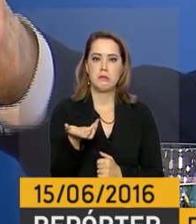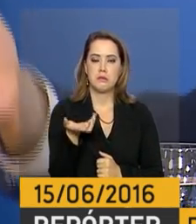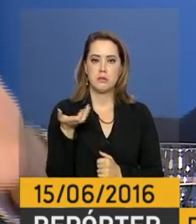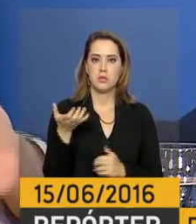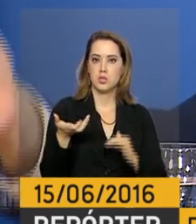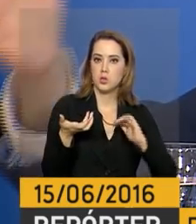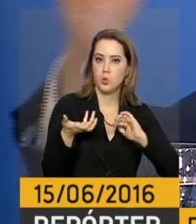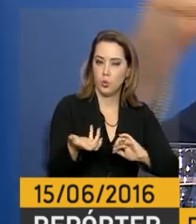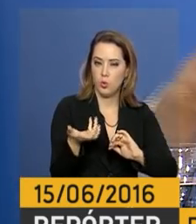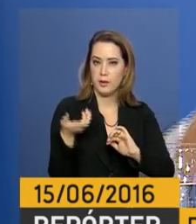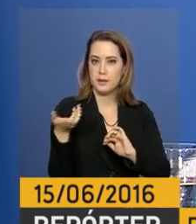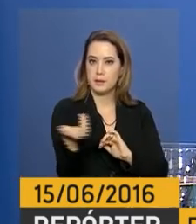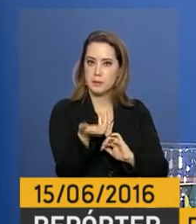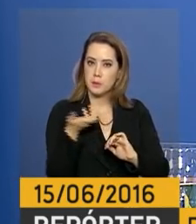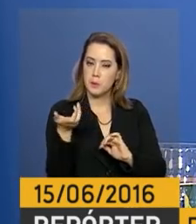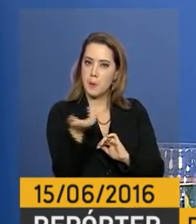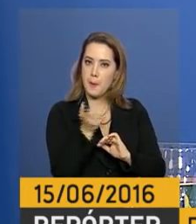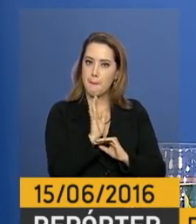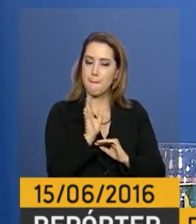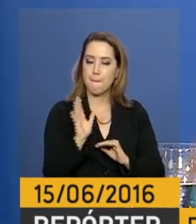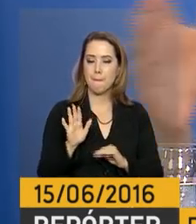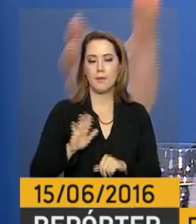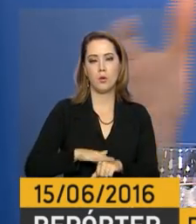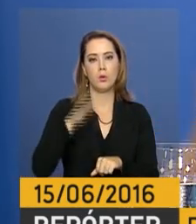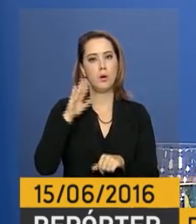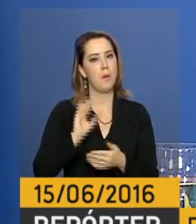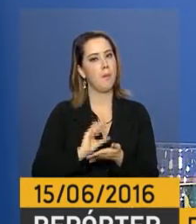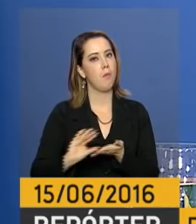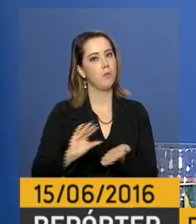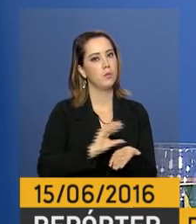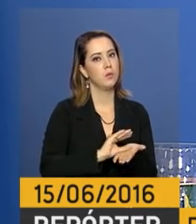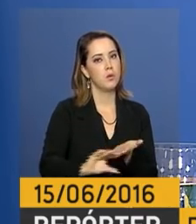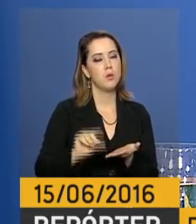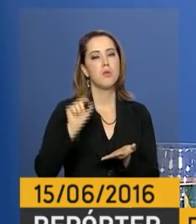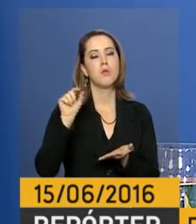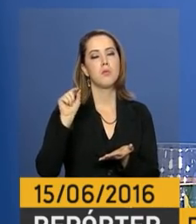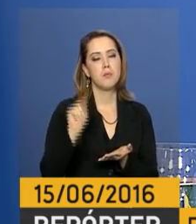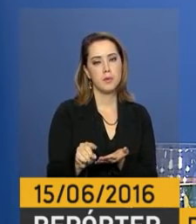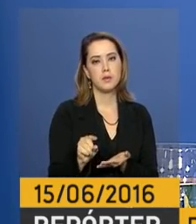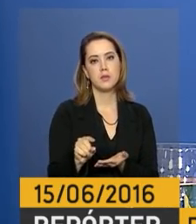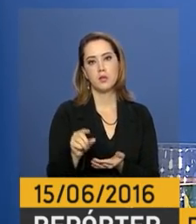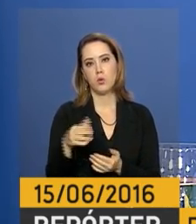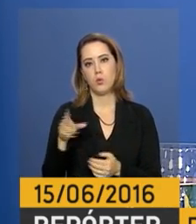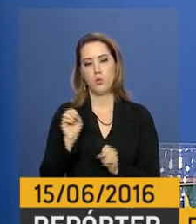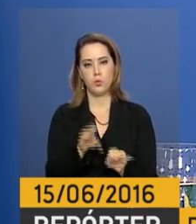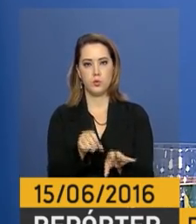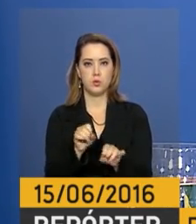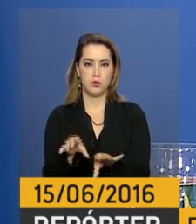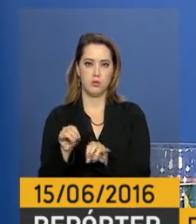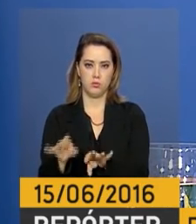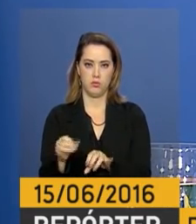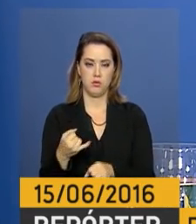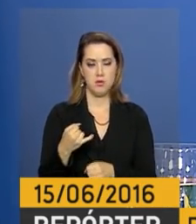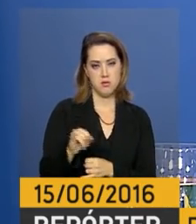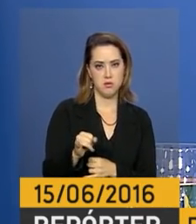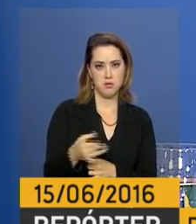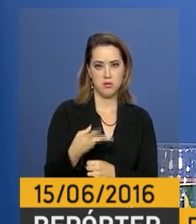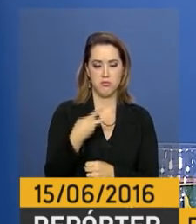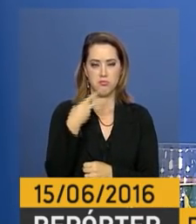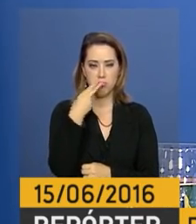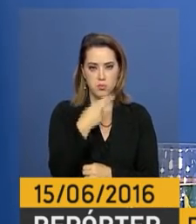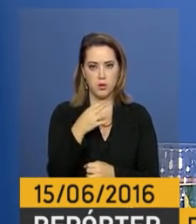educação se necessário, caso julgue que são mais importantes do que outras despesas do orçamento que